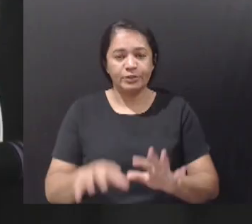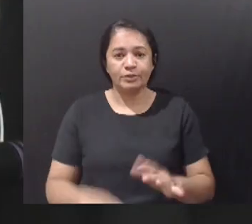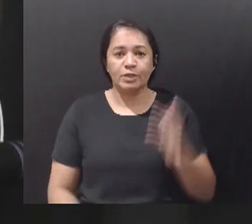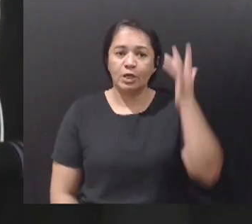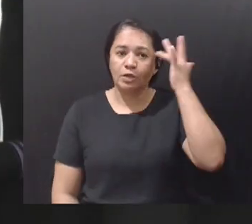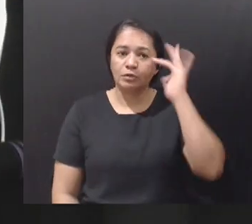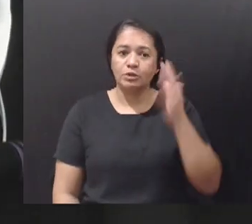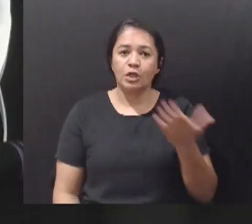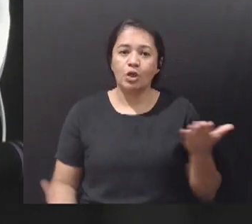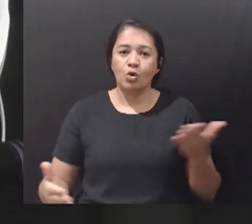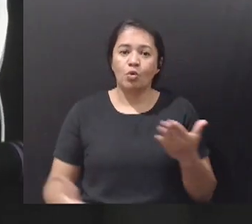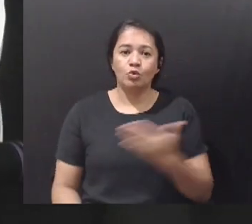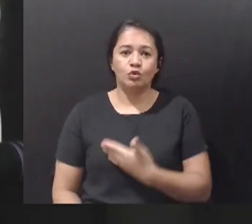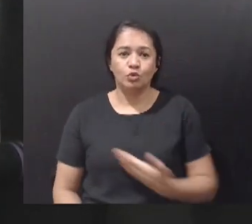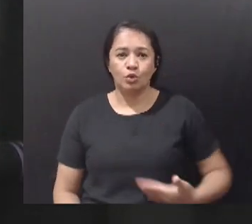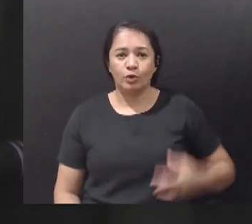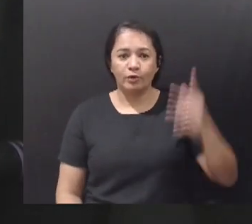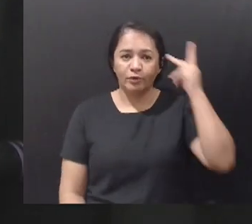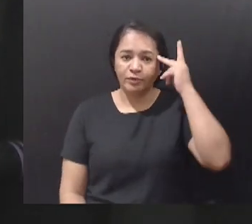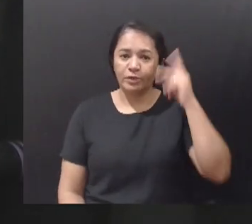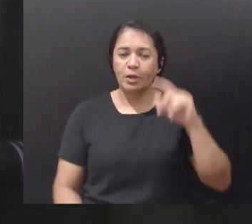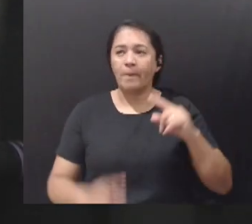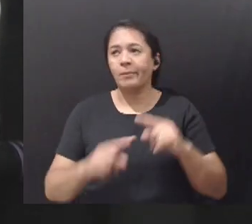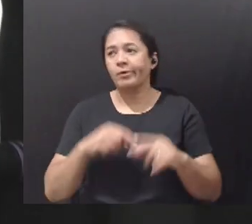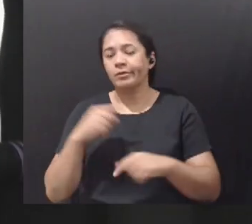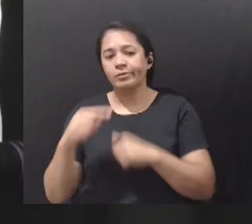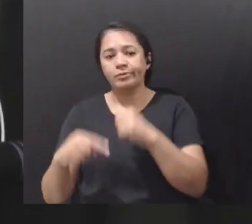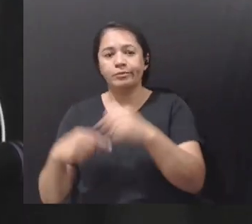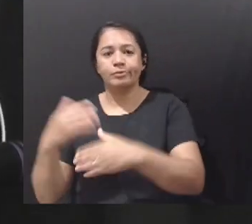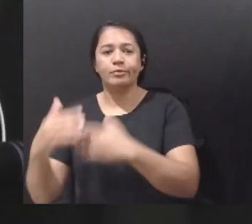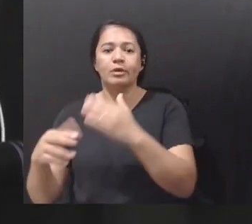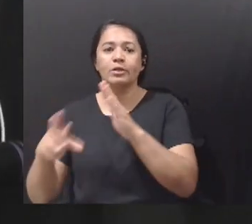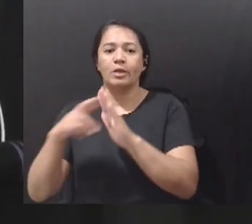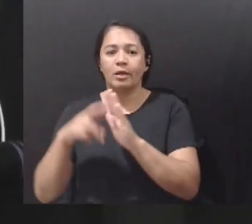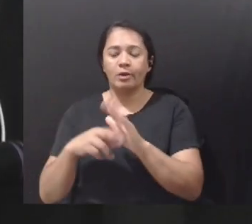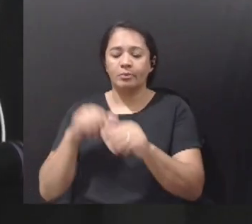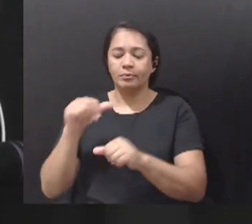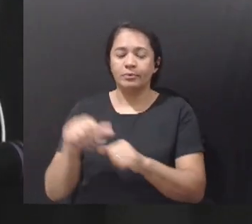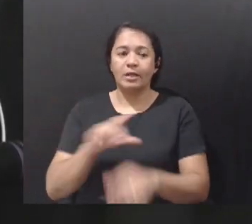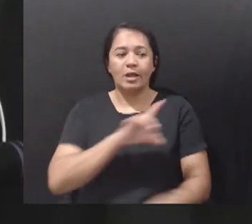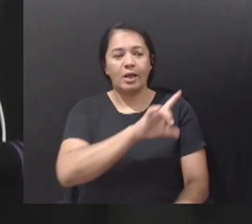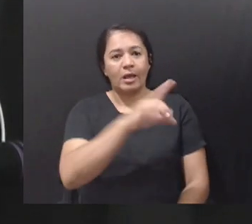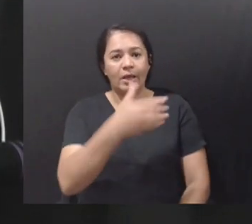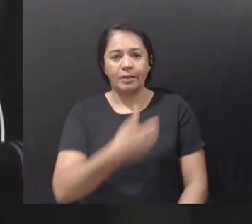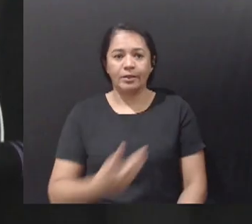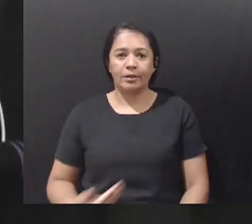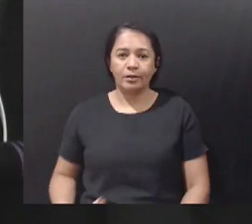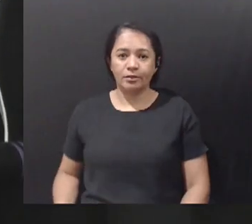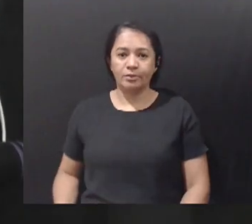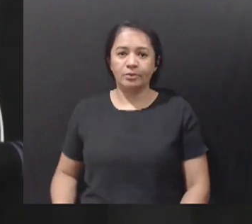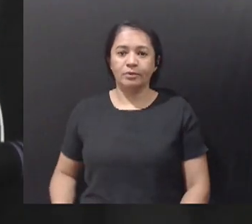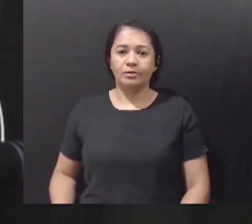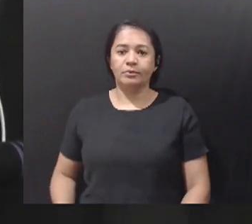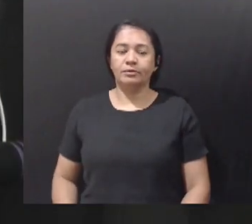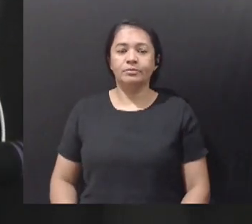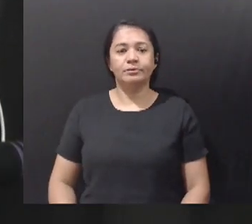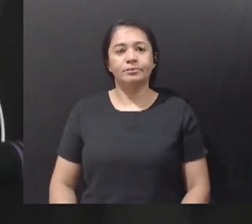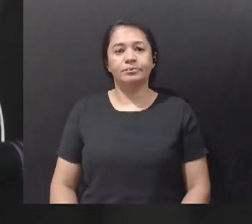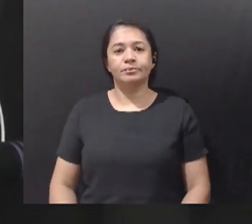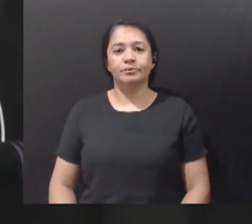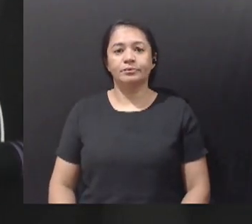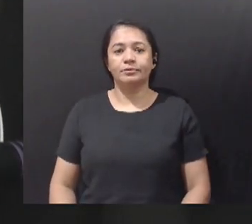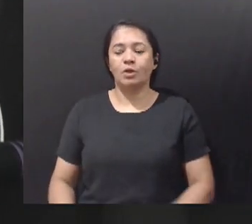Paulo, porque depois teve a regulamentação e, obviamente, cada governo que está no estado, né, o gabinete